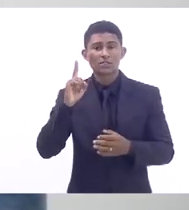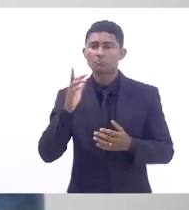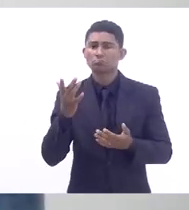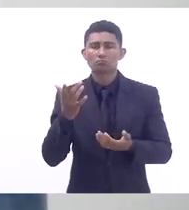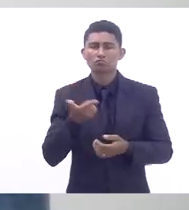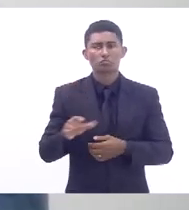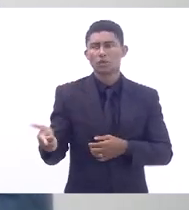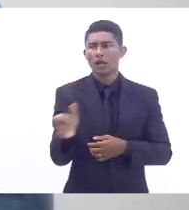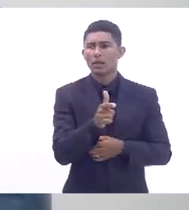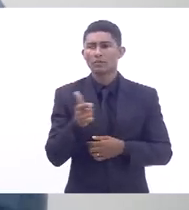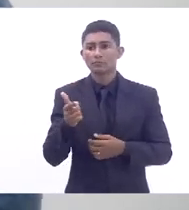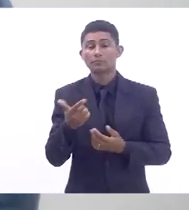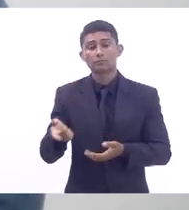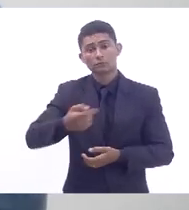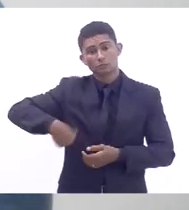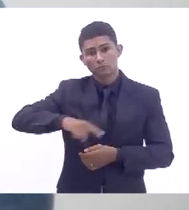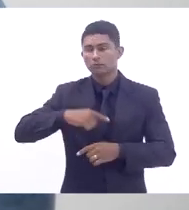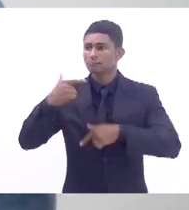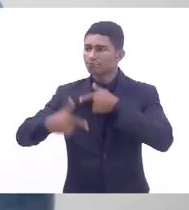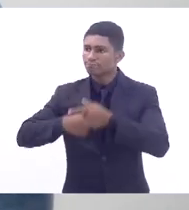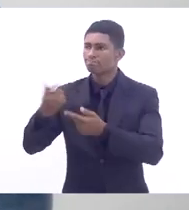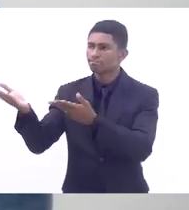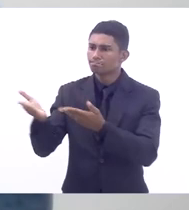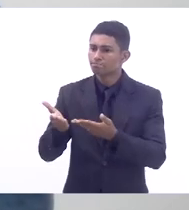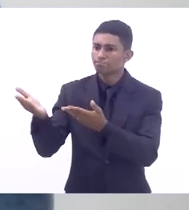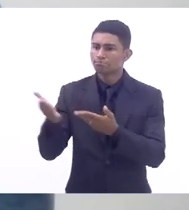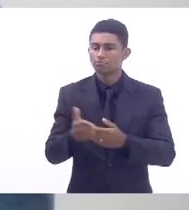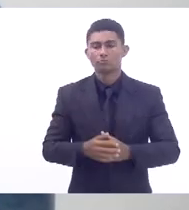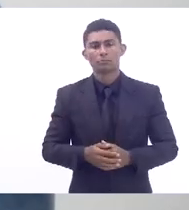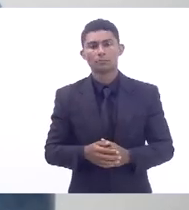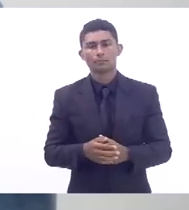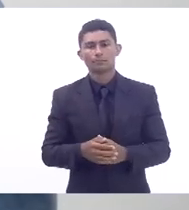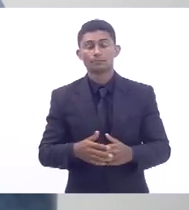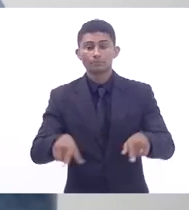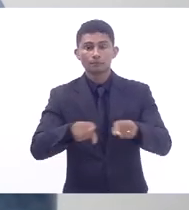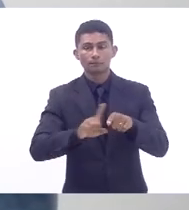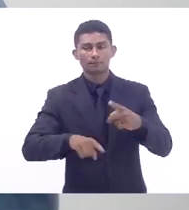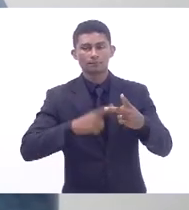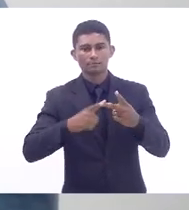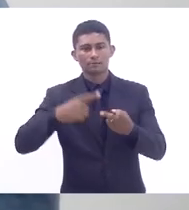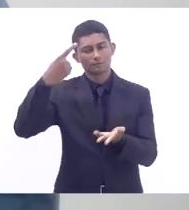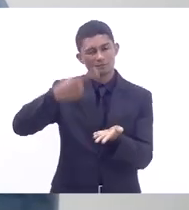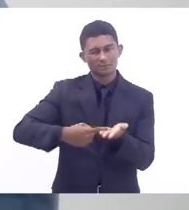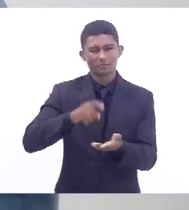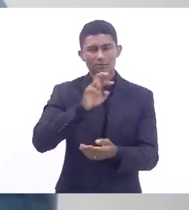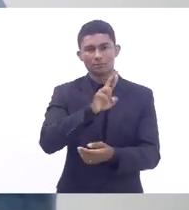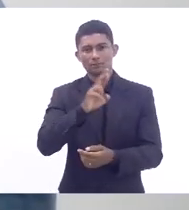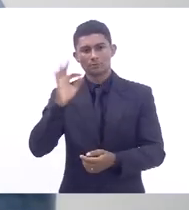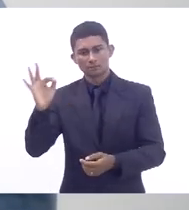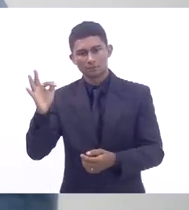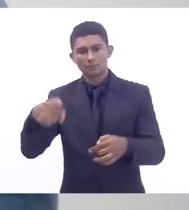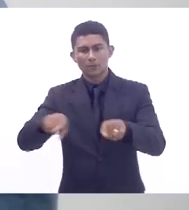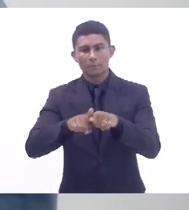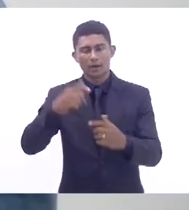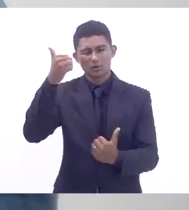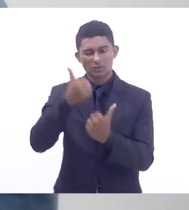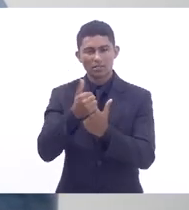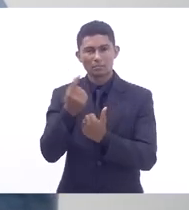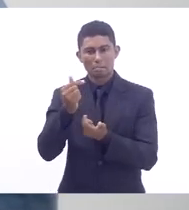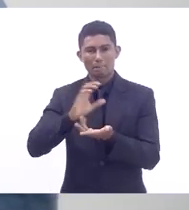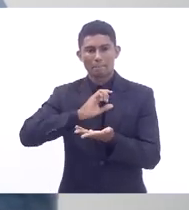não entre tem feito esse trabalho em relação ao regime de recuperação fiscal e as auxílios Cristiano a gente